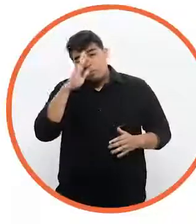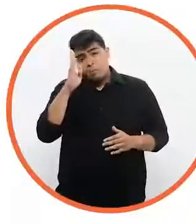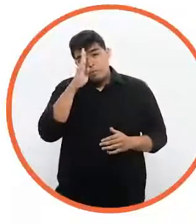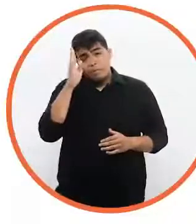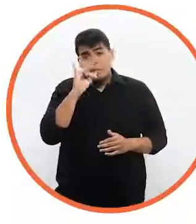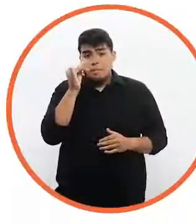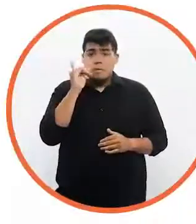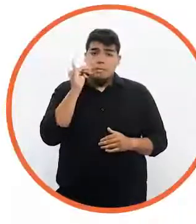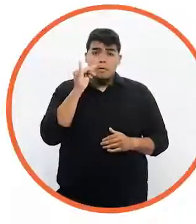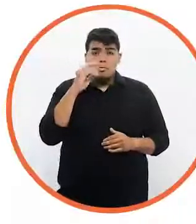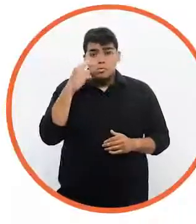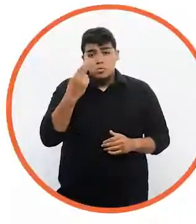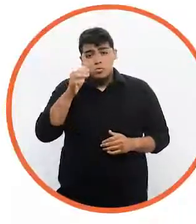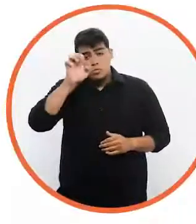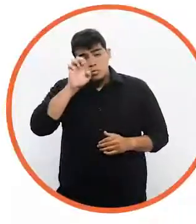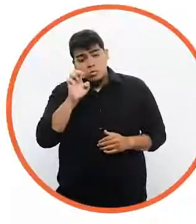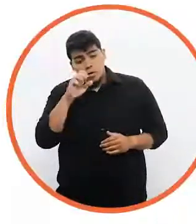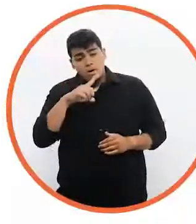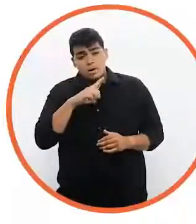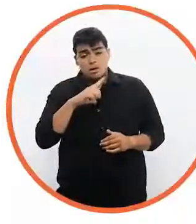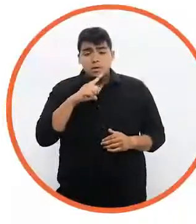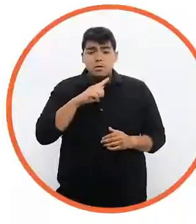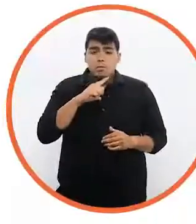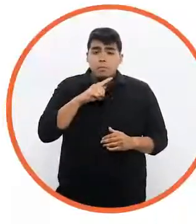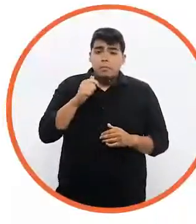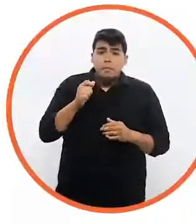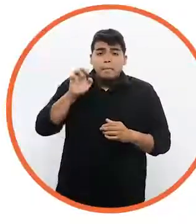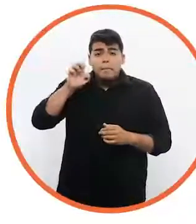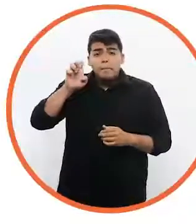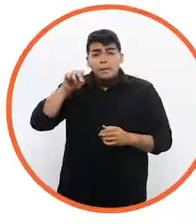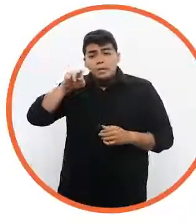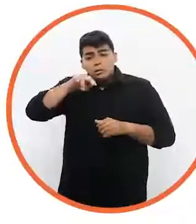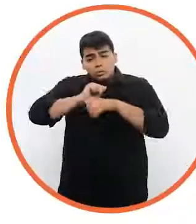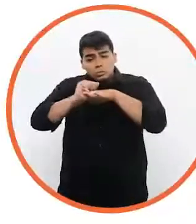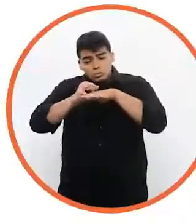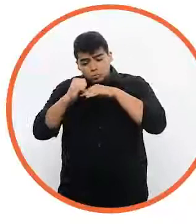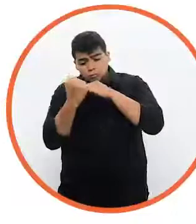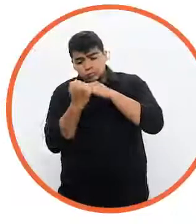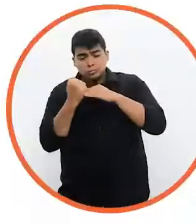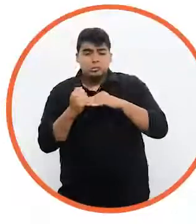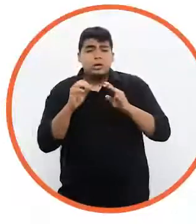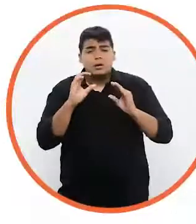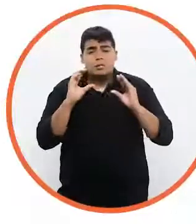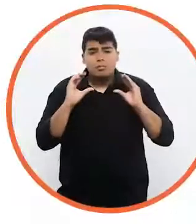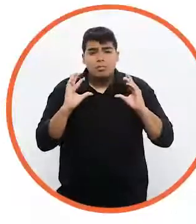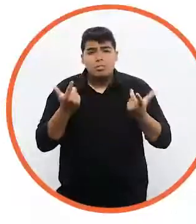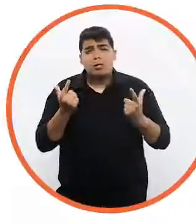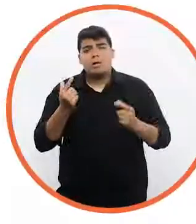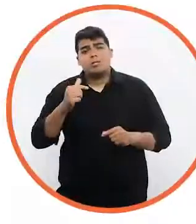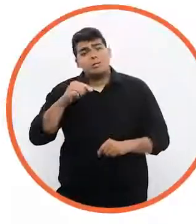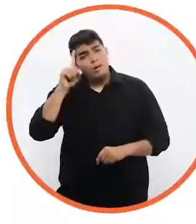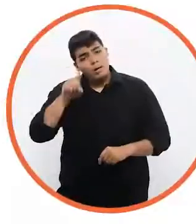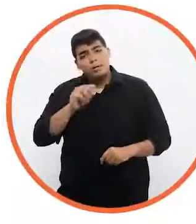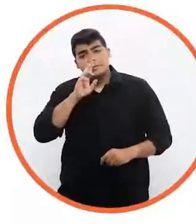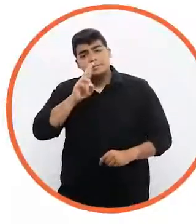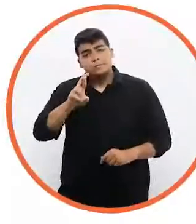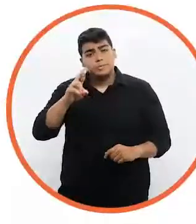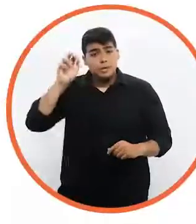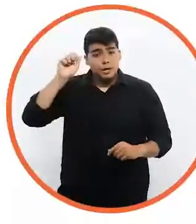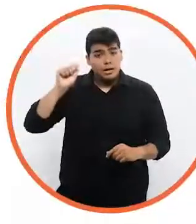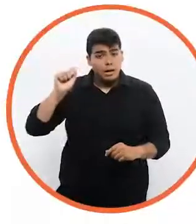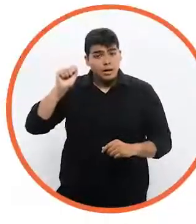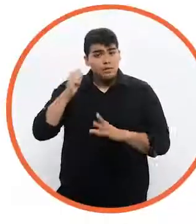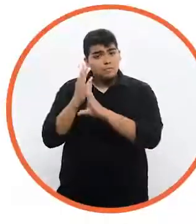bar embriagado, ou letra E, o engraxate tem uma lista de espera para engraxar sapatos. É claro que só pode ser